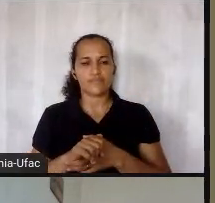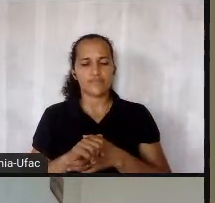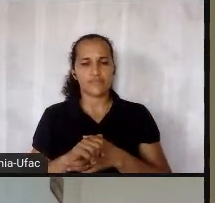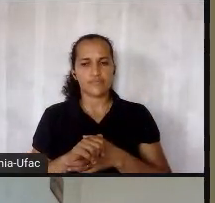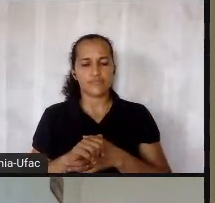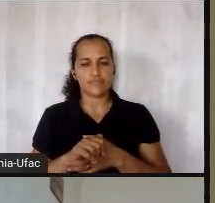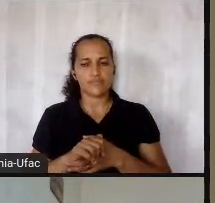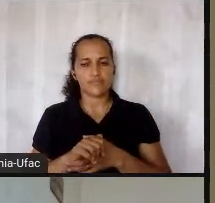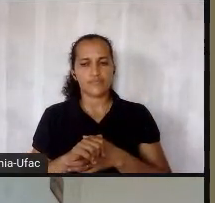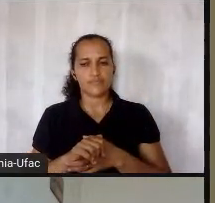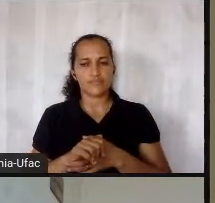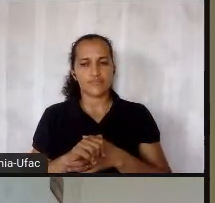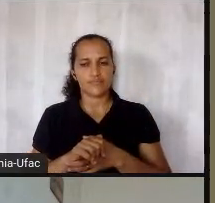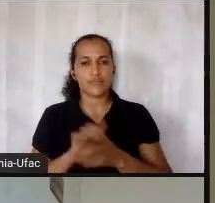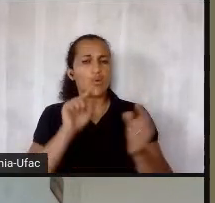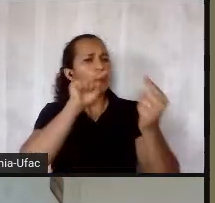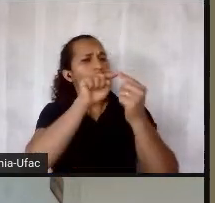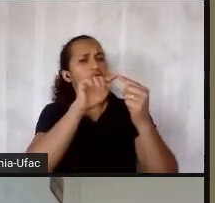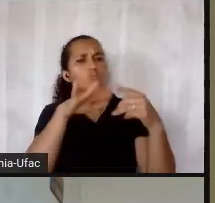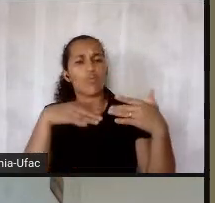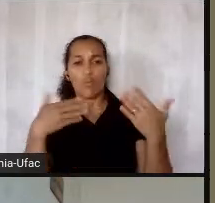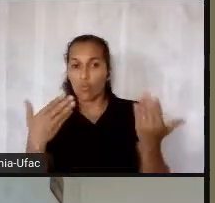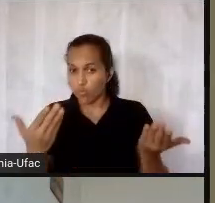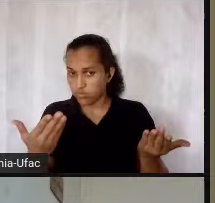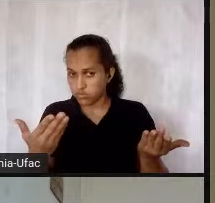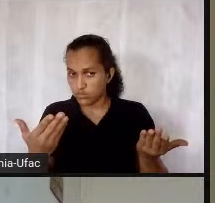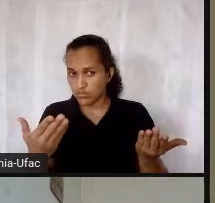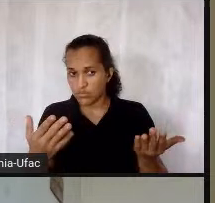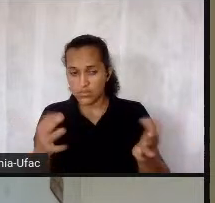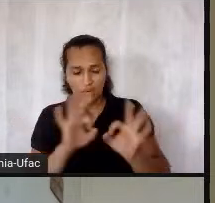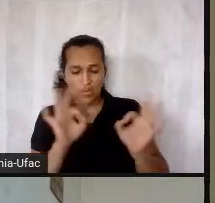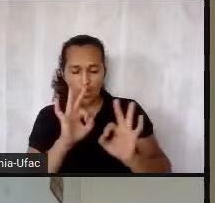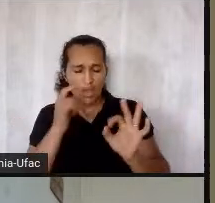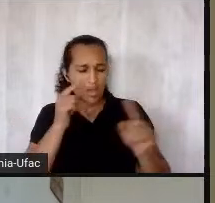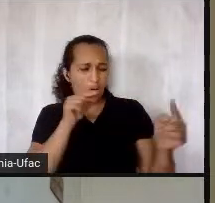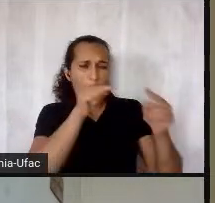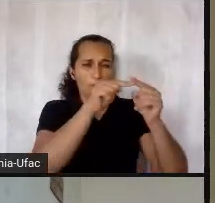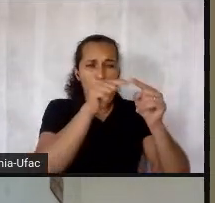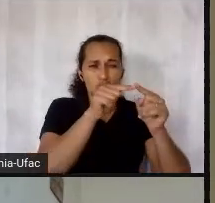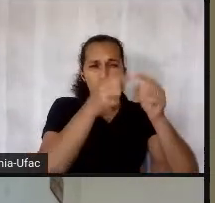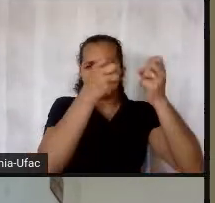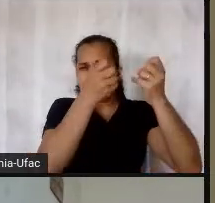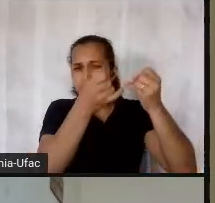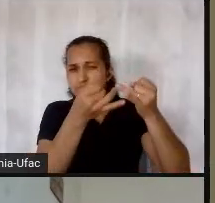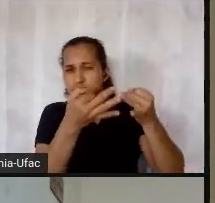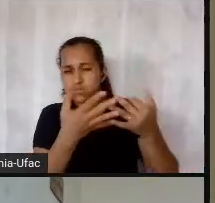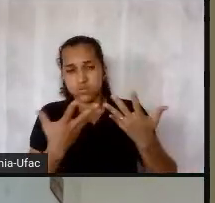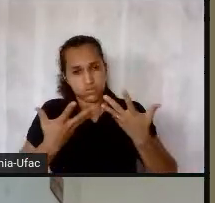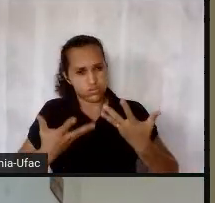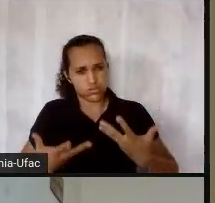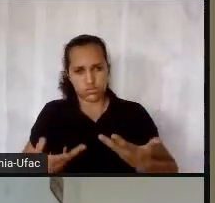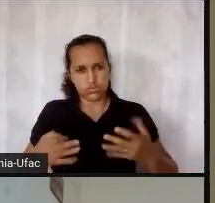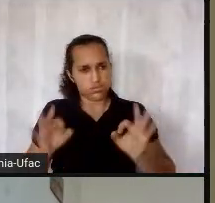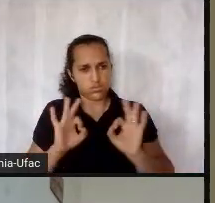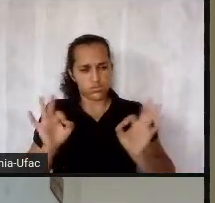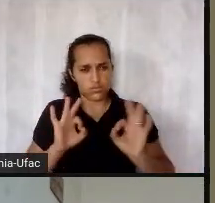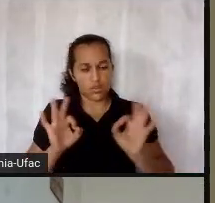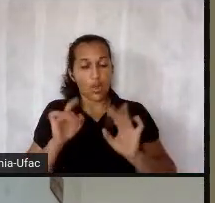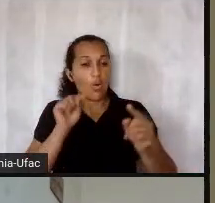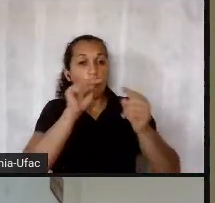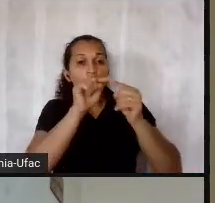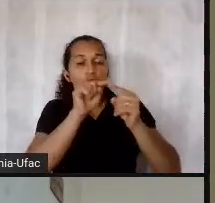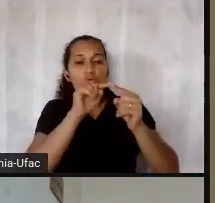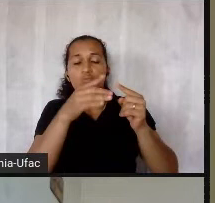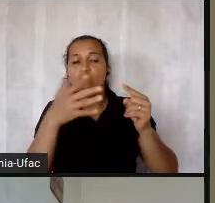Qual é o objetivo? O objetivo não é fazer uma análise exaustiva. O objetivo